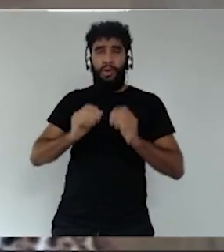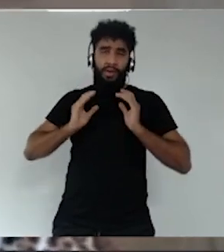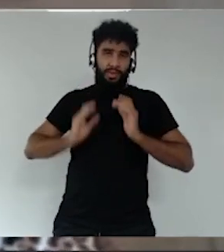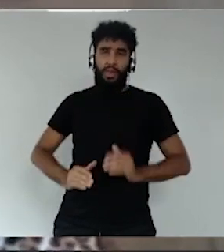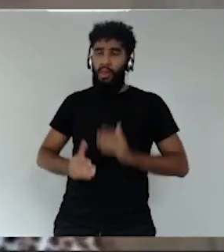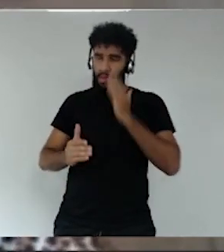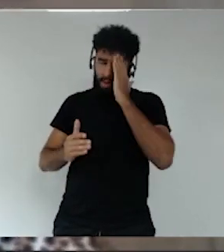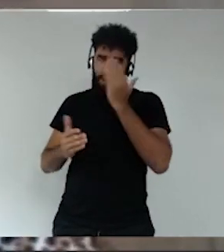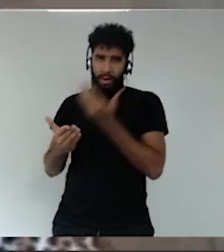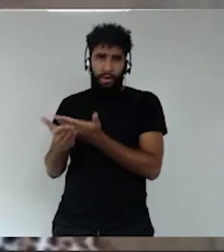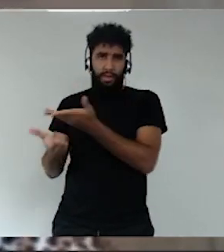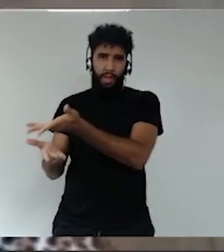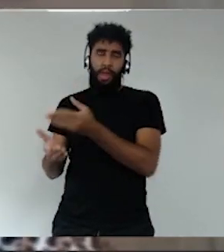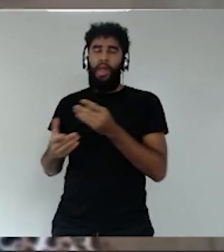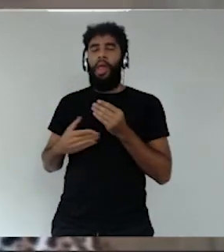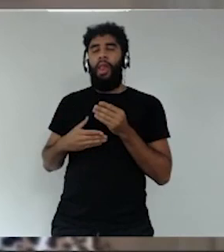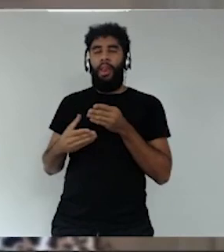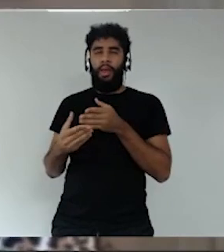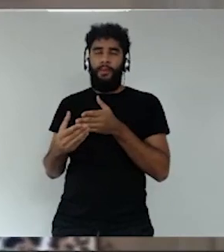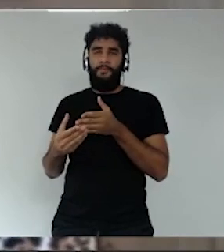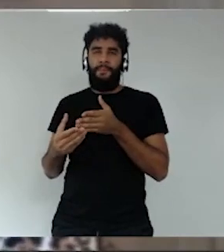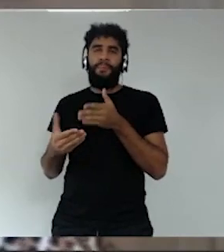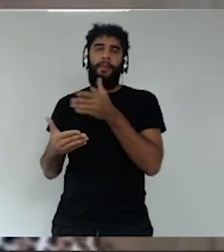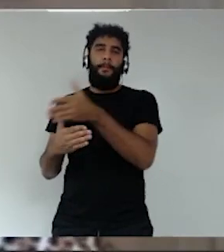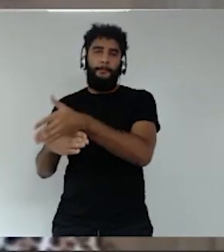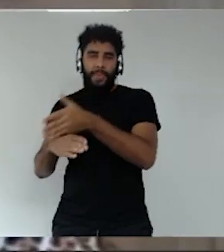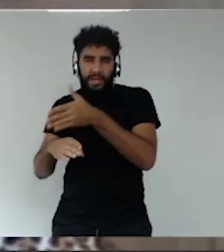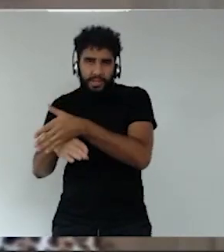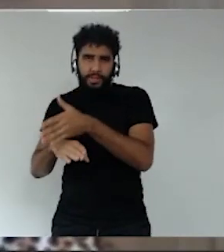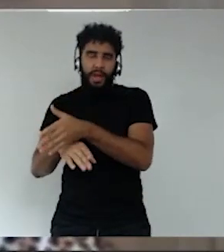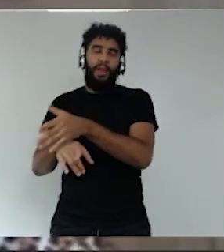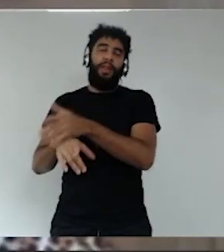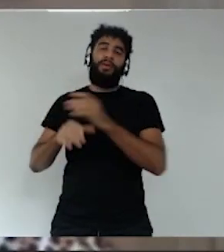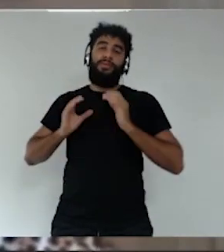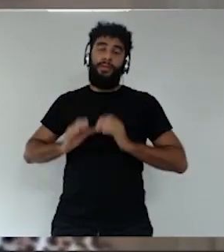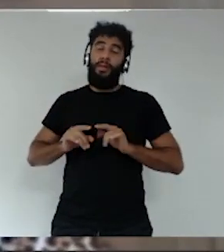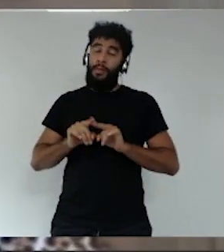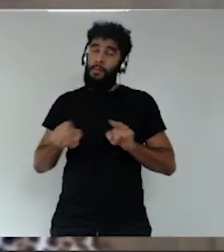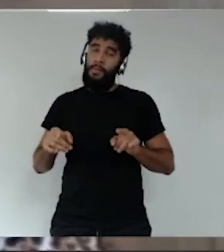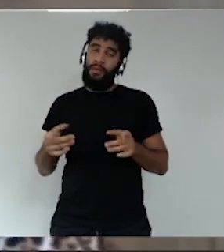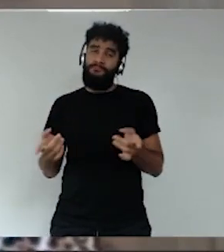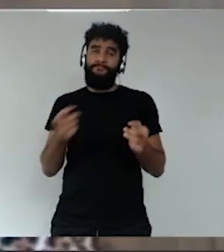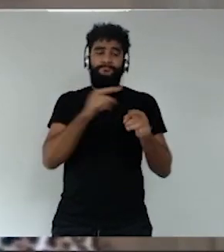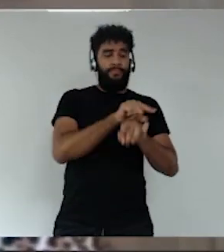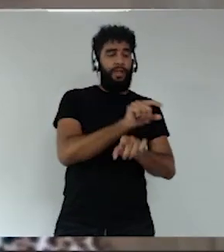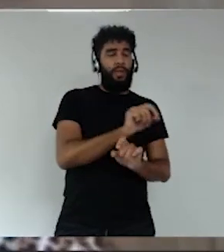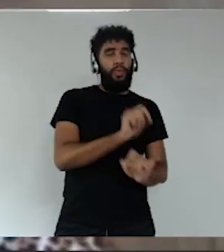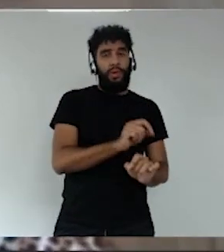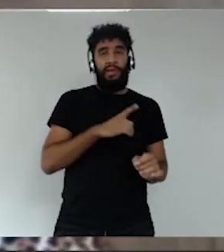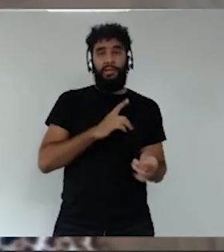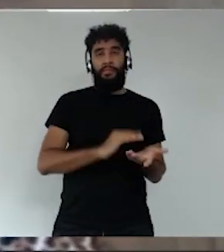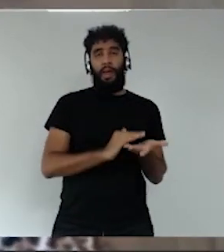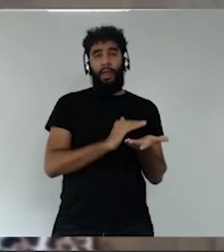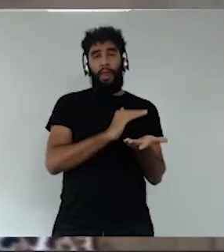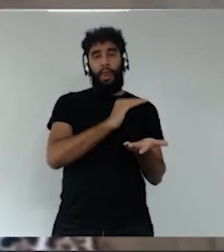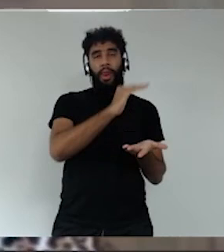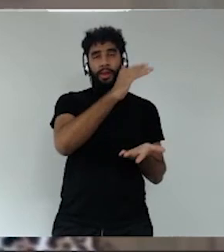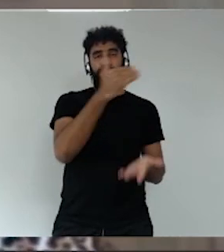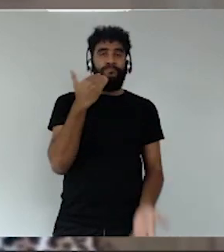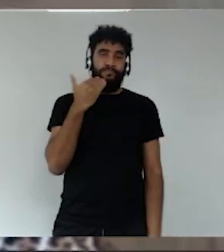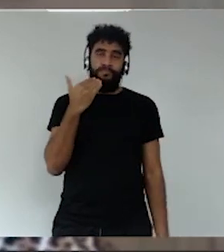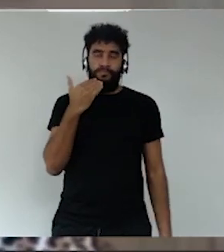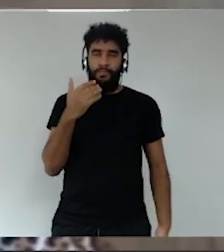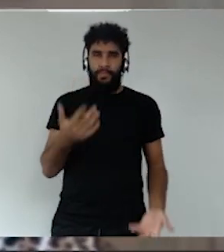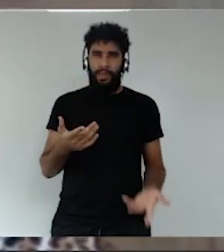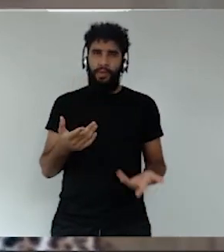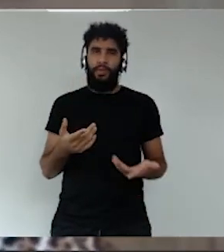ao judiciário como canal de afirmação da cidadania, por outro lado é ruim porque acaba congestionando, né? Então, em outras palavras, eu acho que é o momento